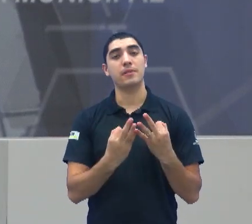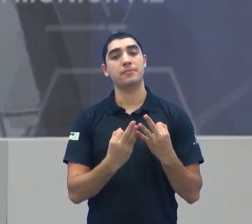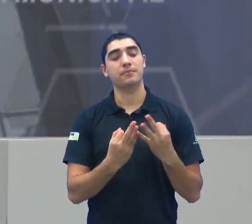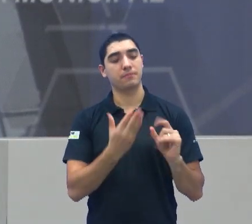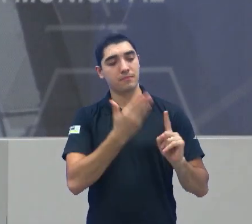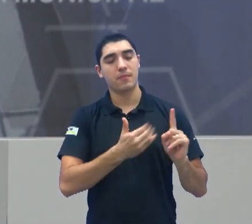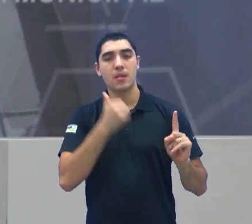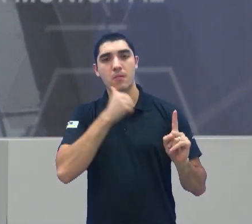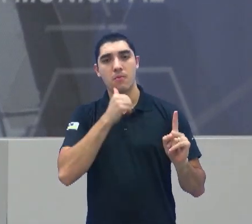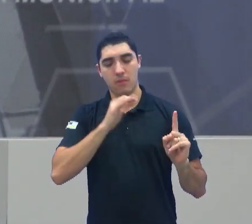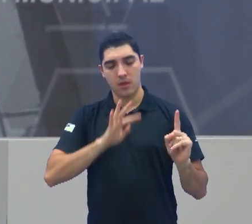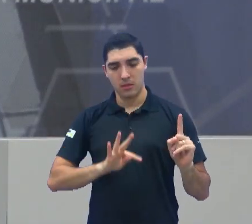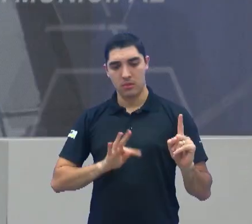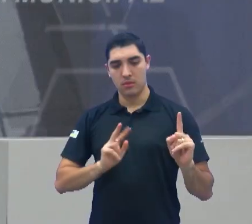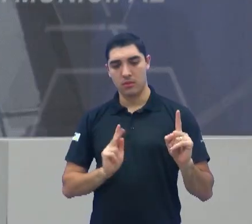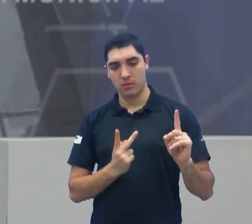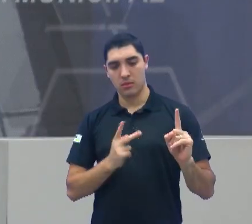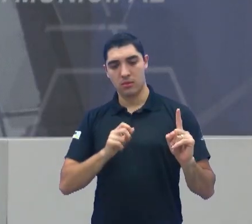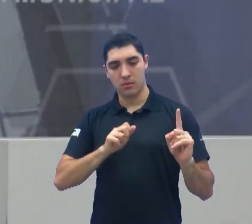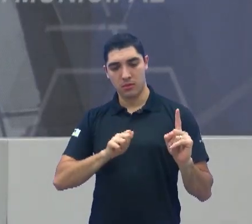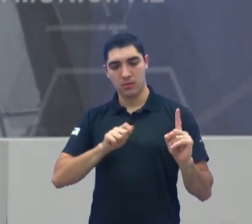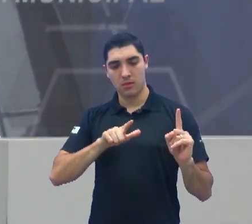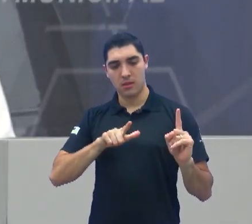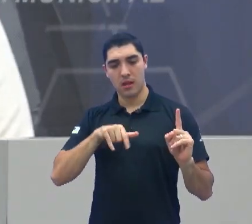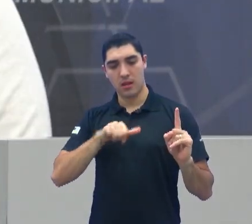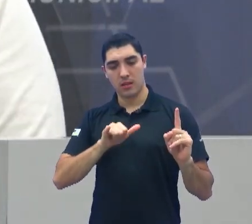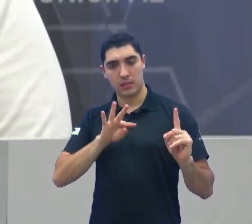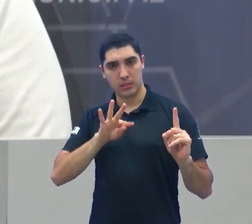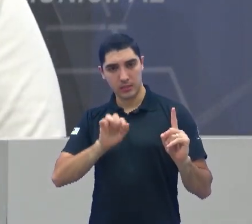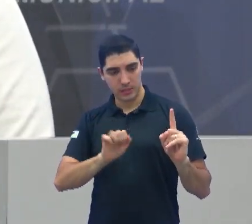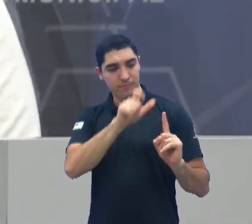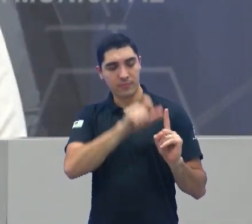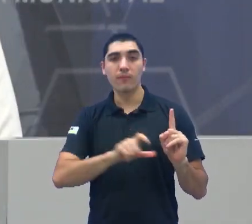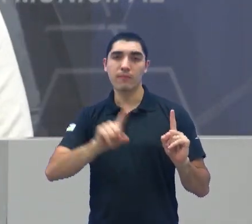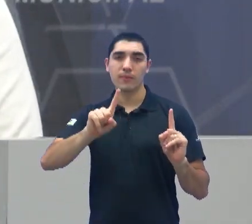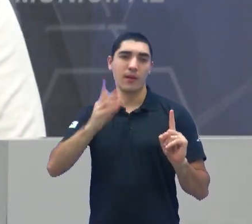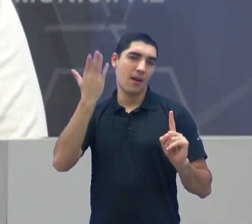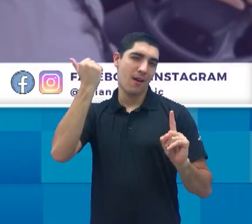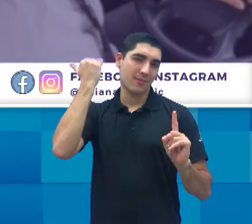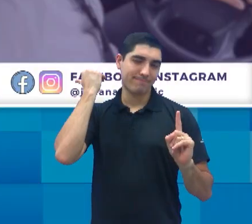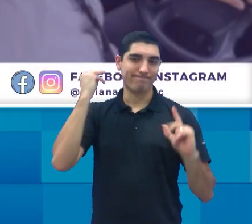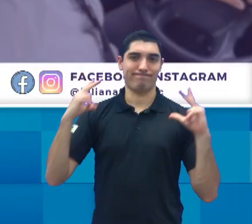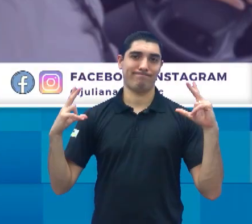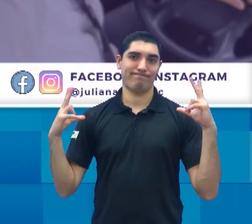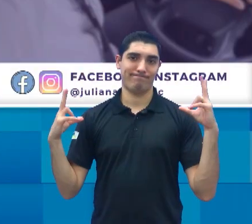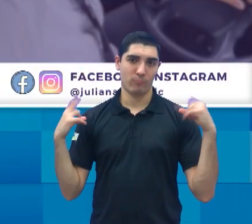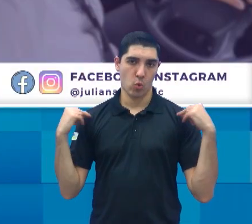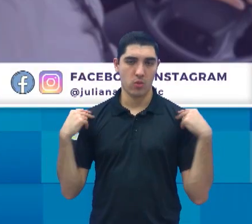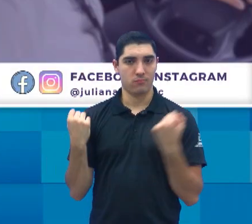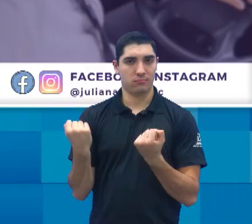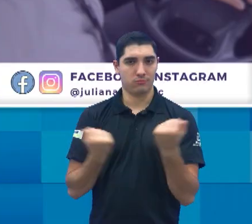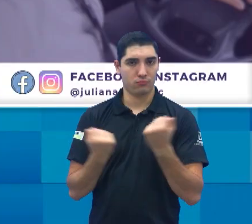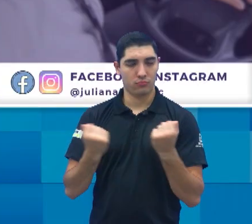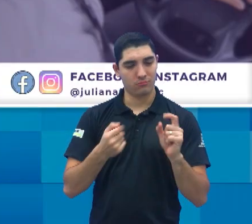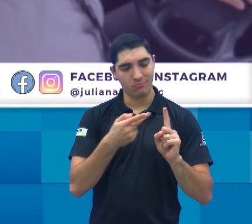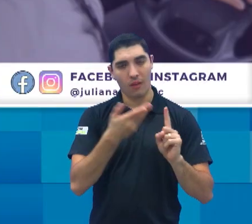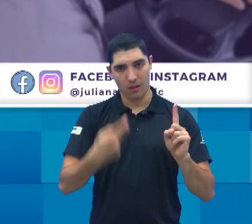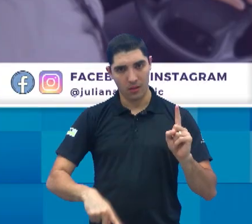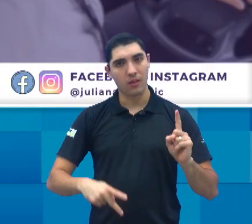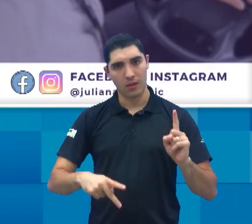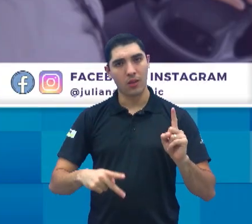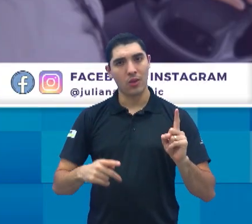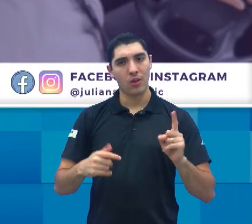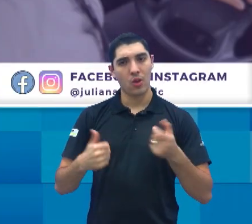Arantes, motorista. Por favor, Beto, tem a foto dela? Motorista de ônibus da nossa cidade, mais uma vítima